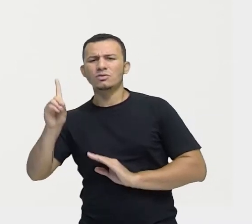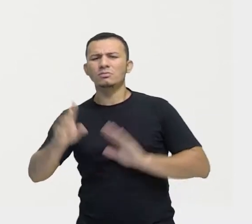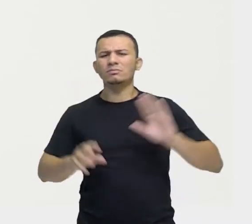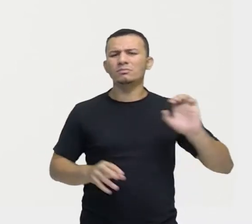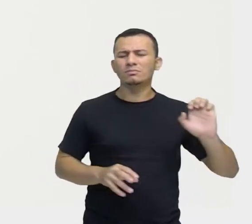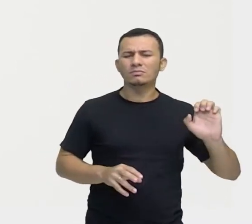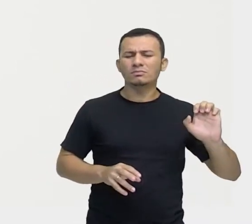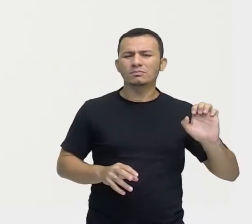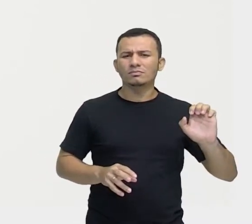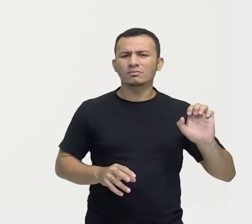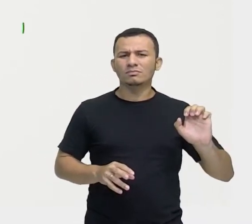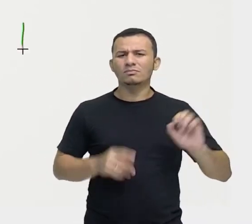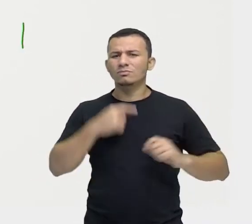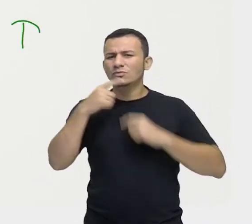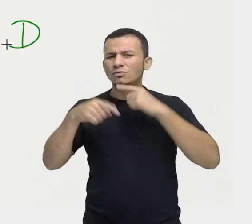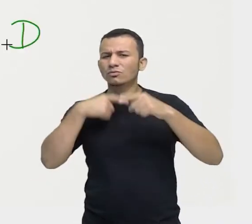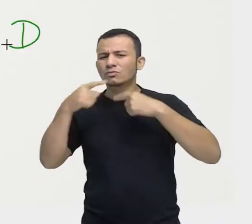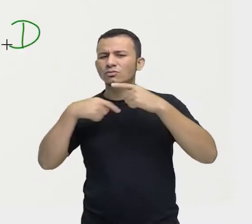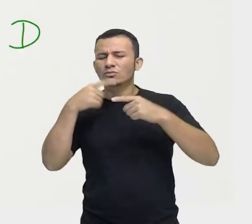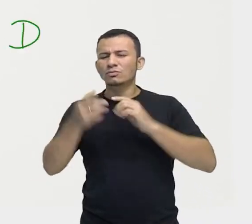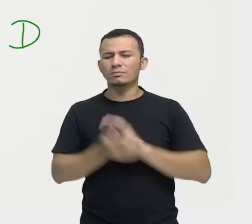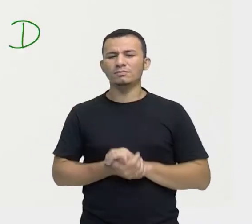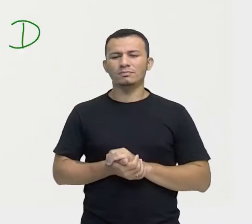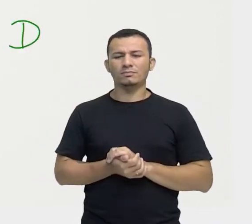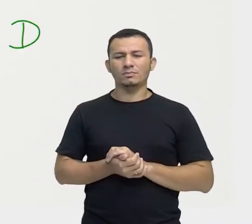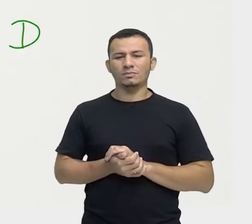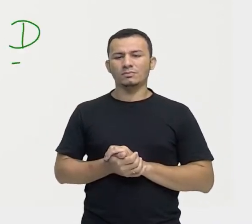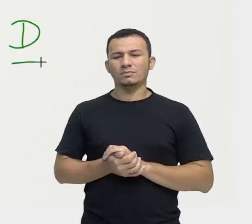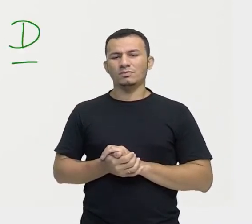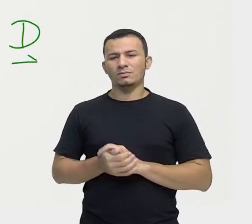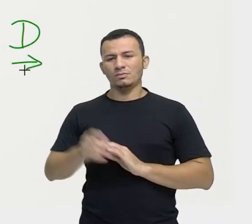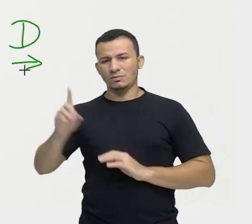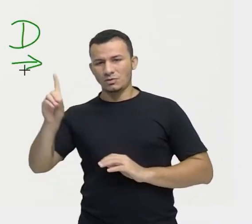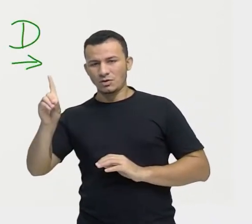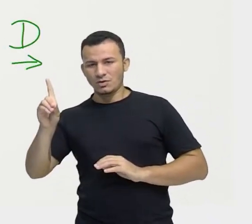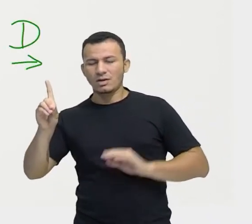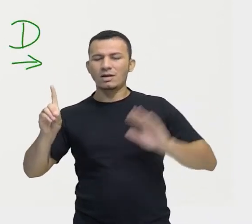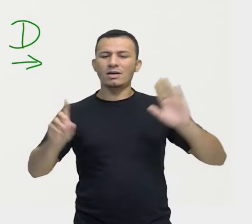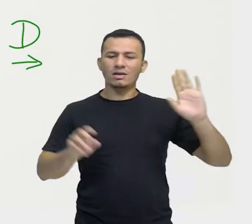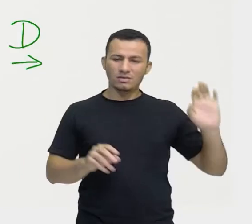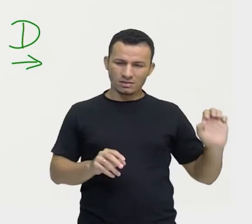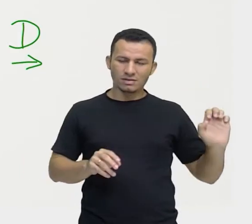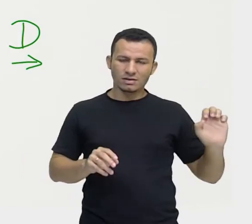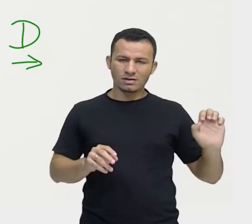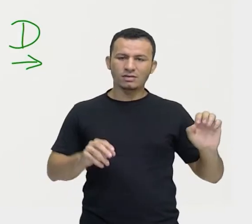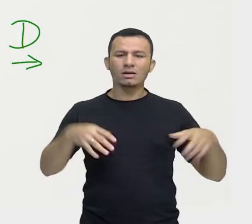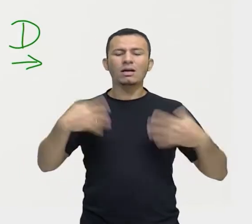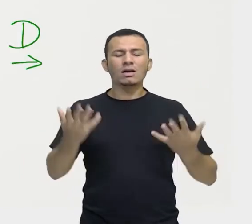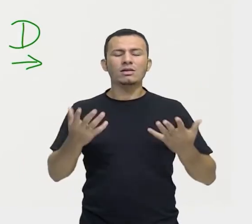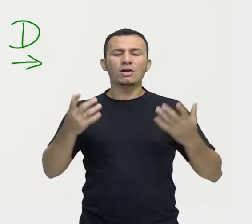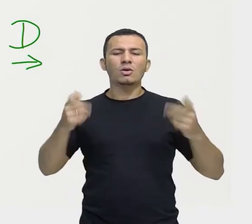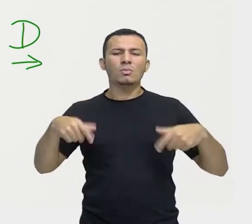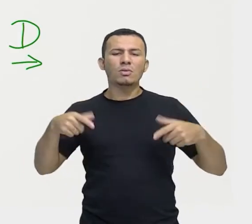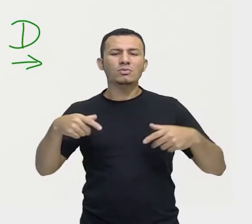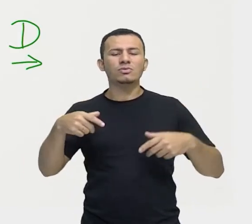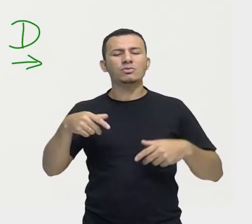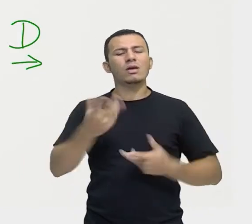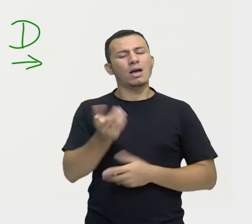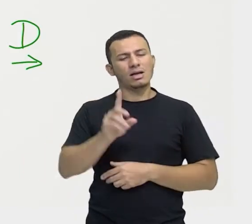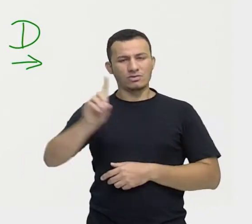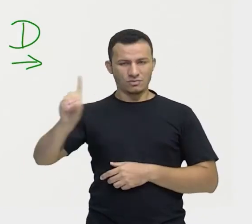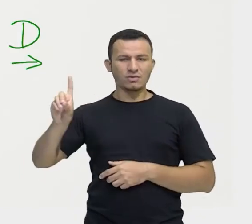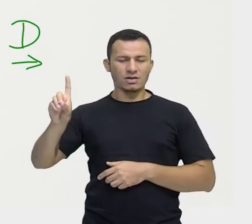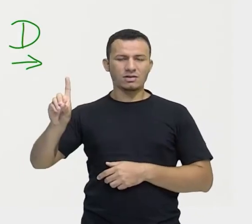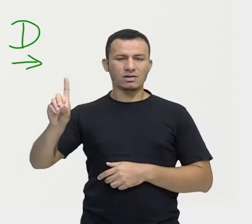esquerda? Ah, professor, eu tenho dúvida. Lembre, direita, esquerda. Então, nesse caso, eu estou andando para a